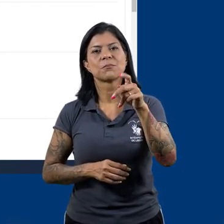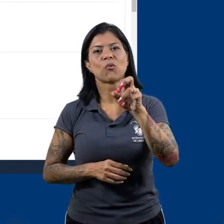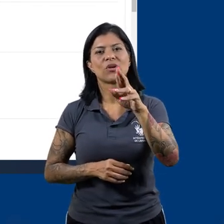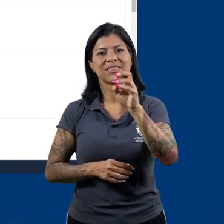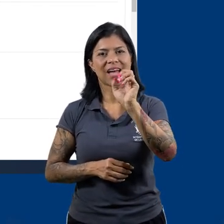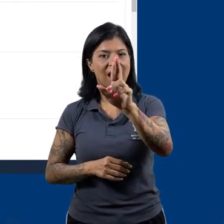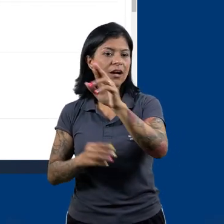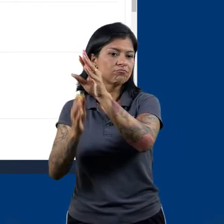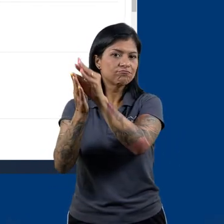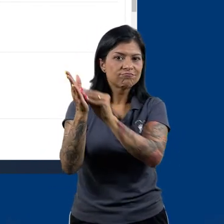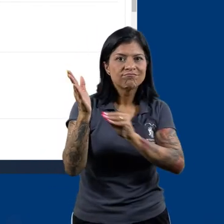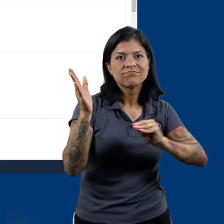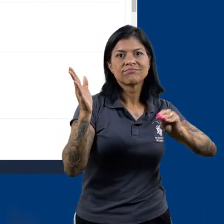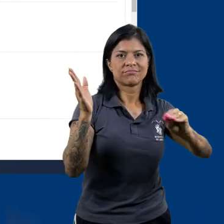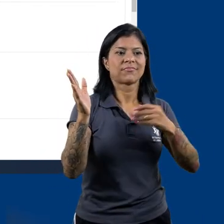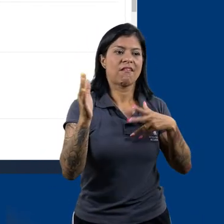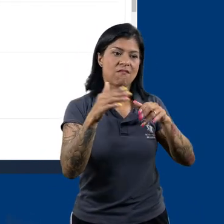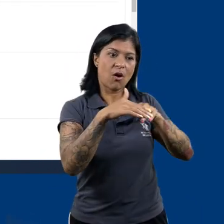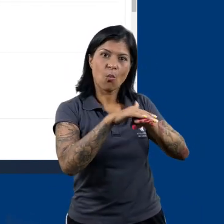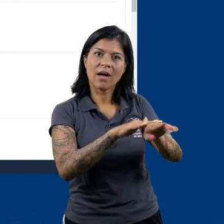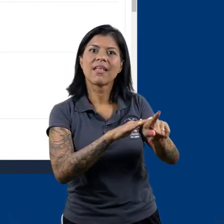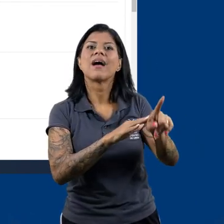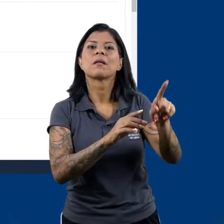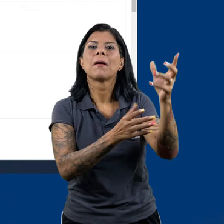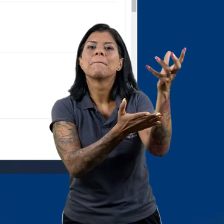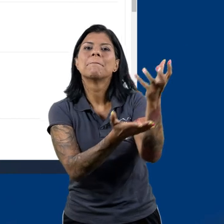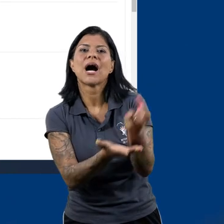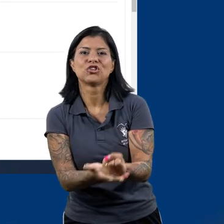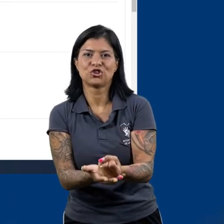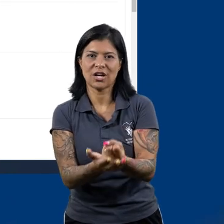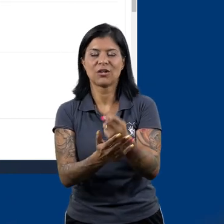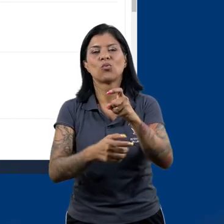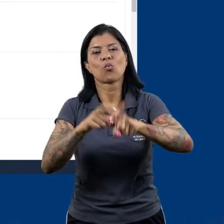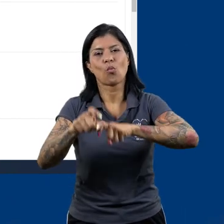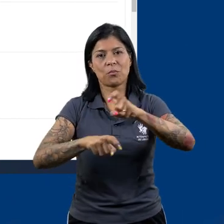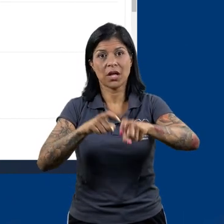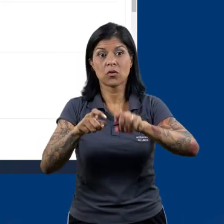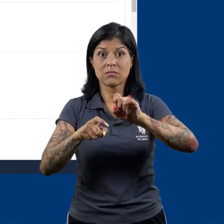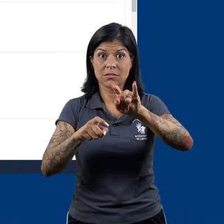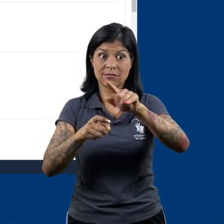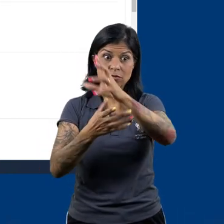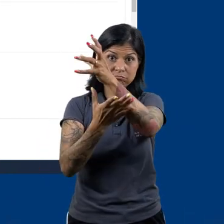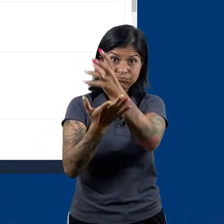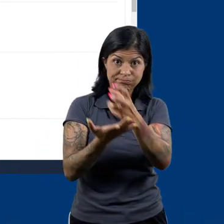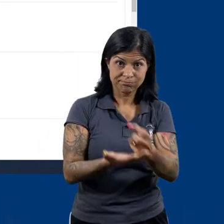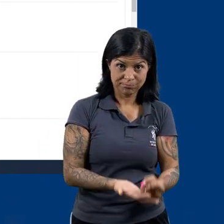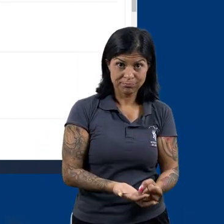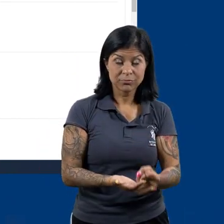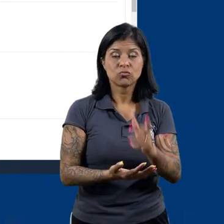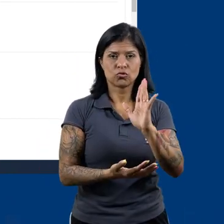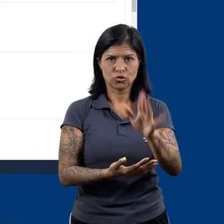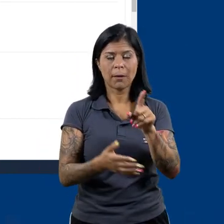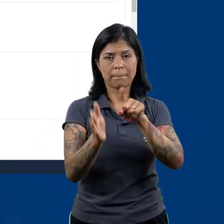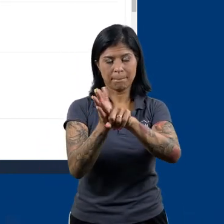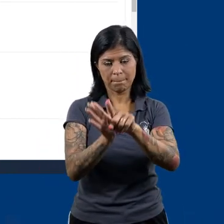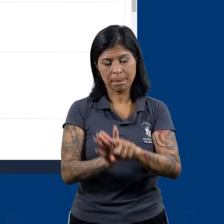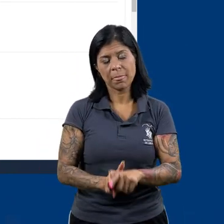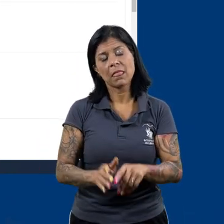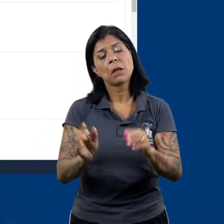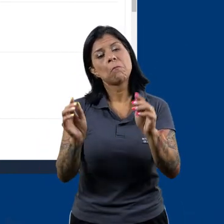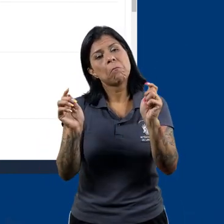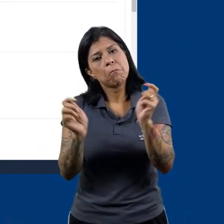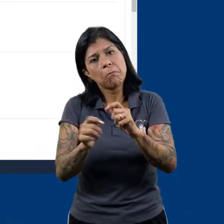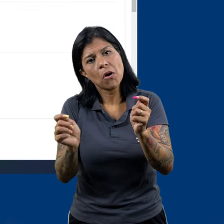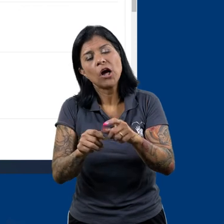e no botão questões serão geradas no arquivo baixado uma vez